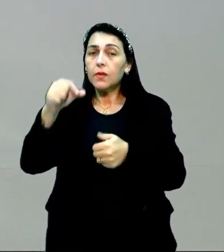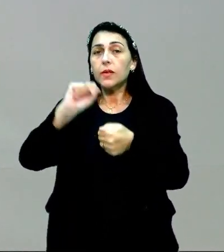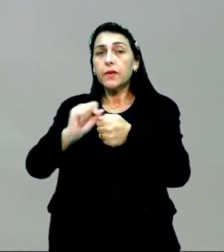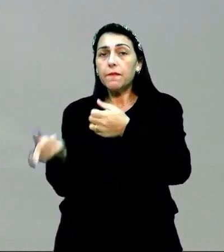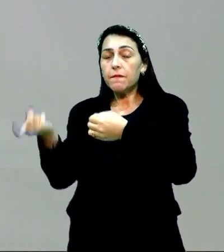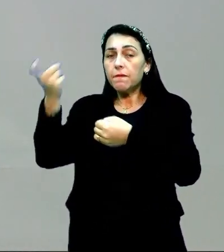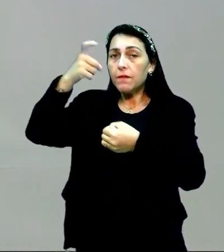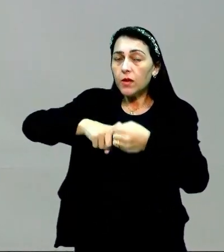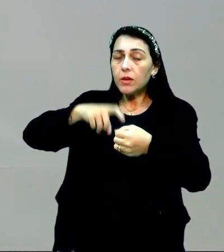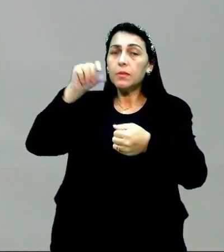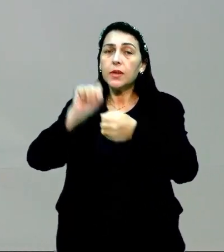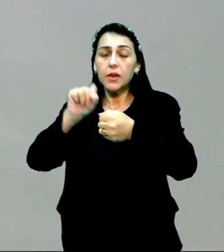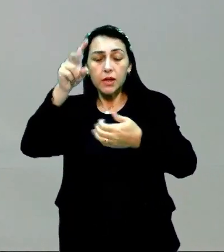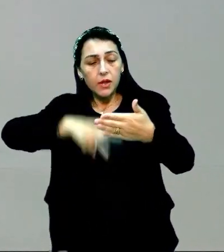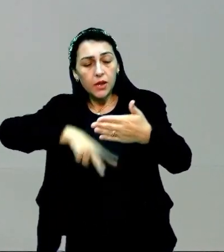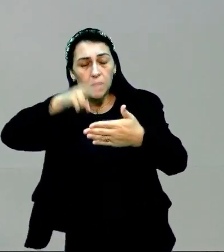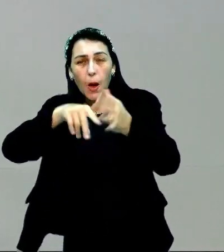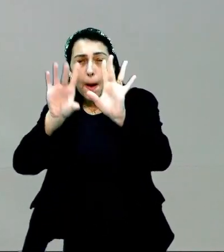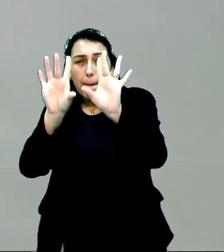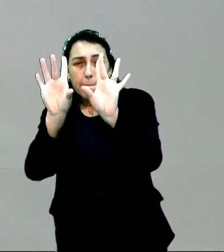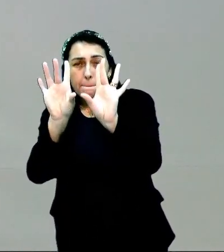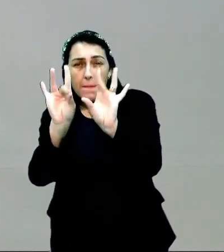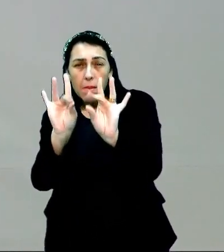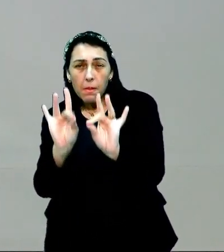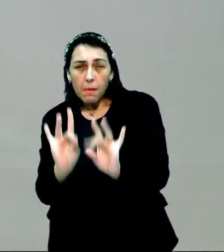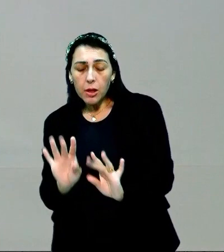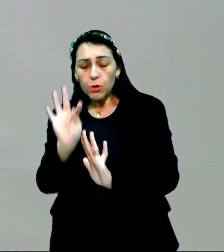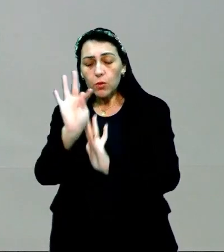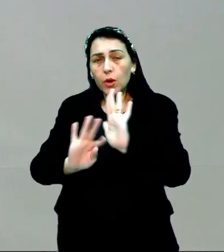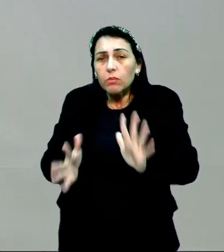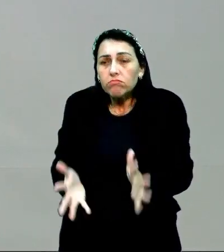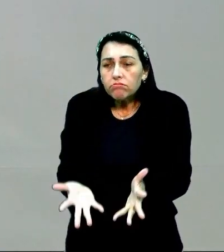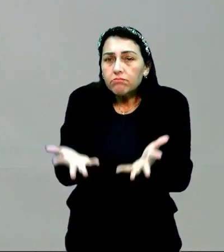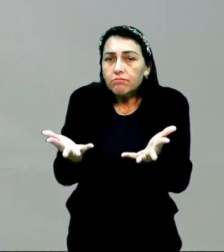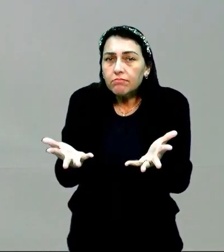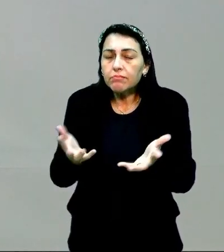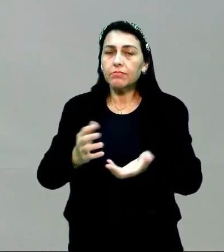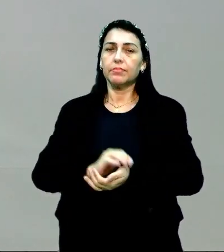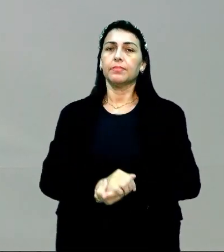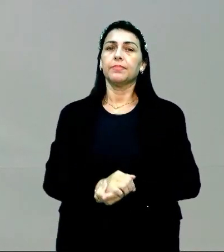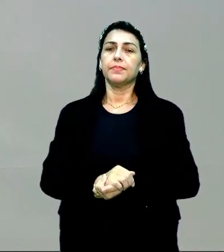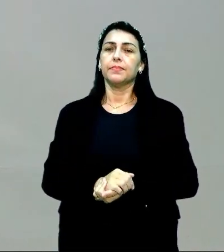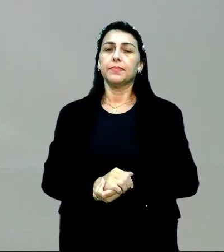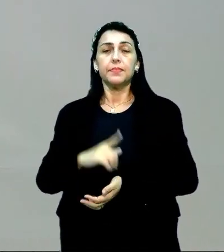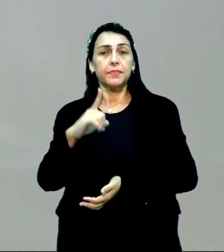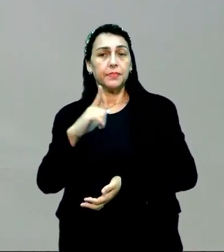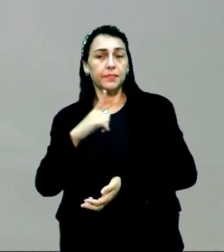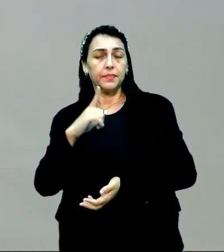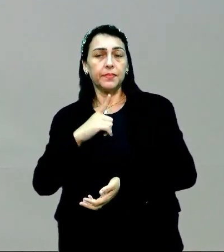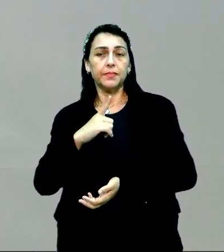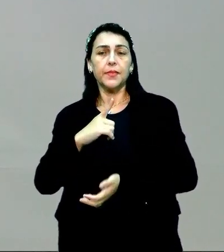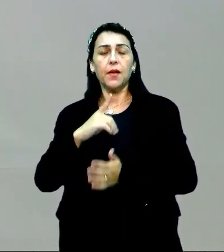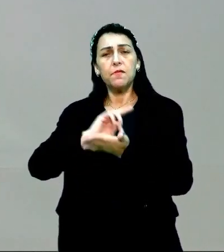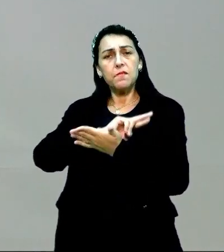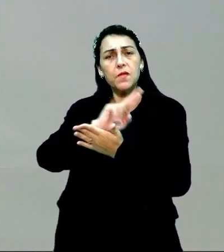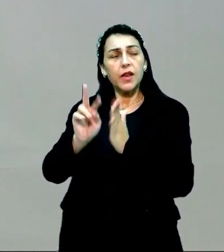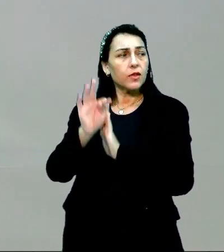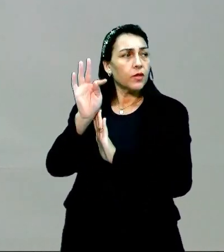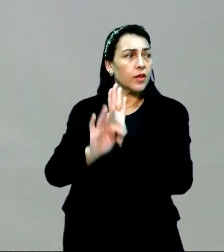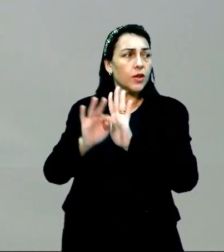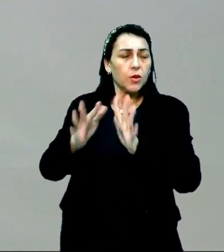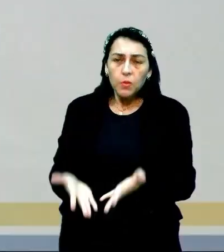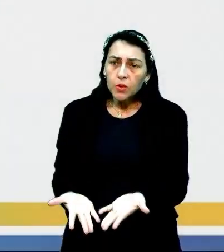você volta para fazer a leitura minuciosa dos textos motivadores. E aí nós temos aqui vários